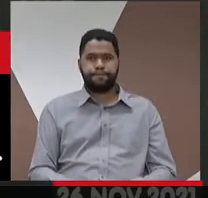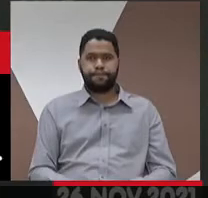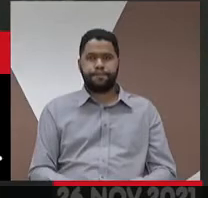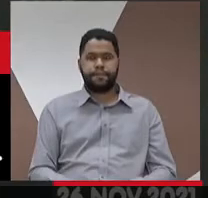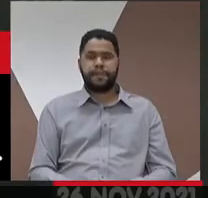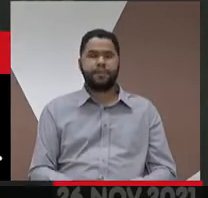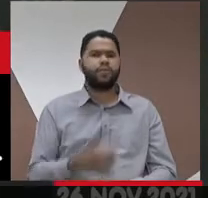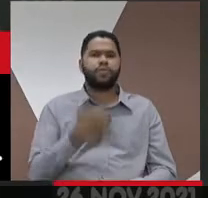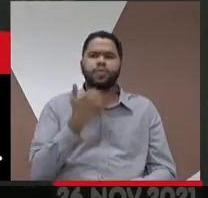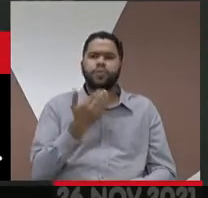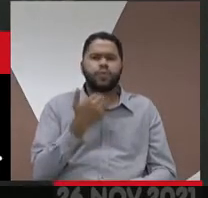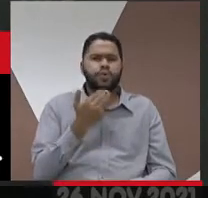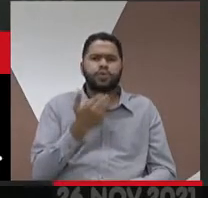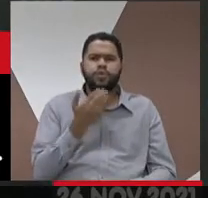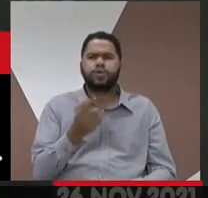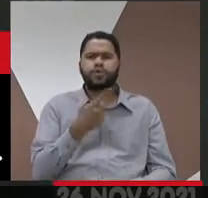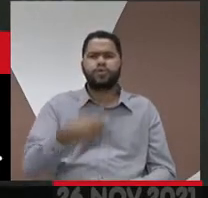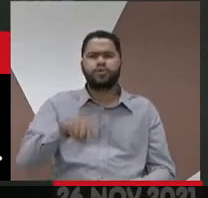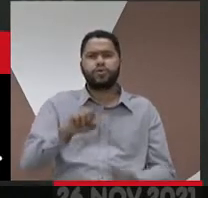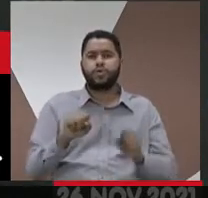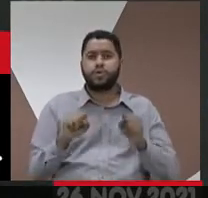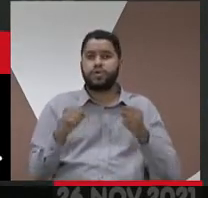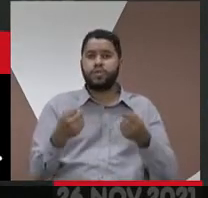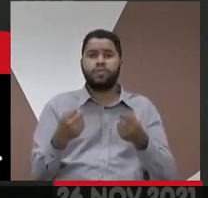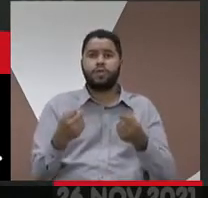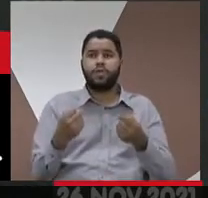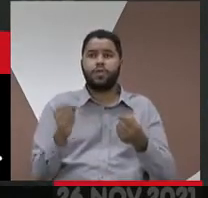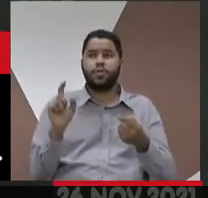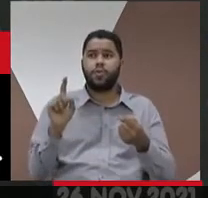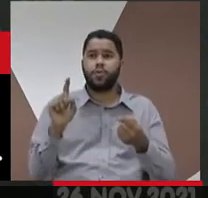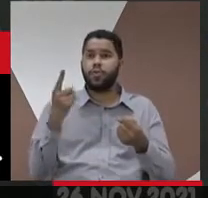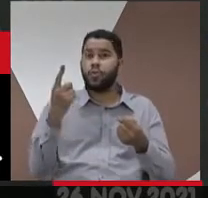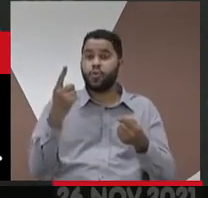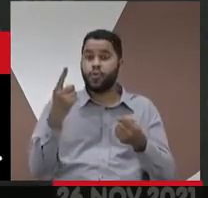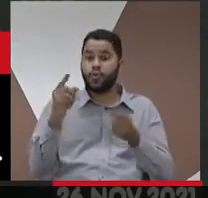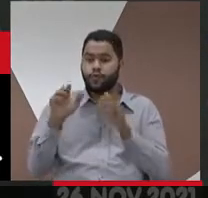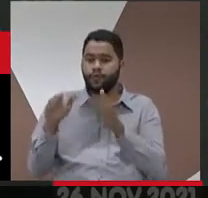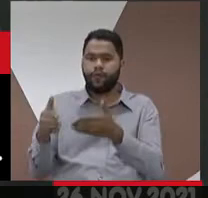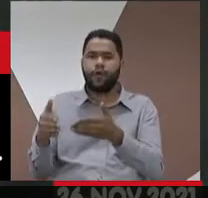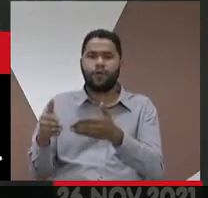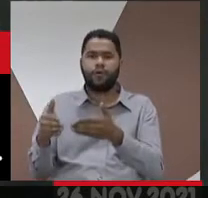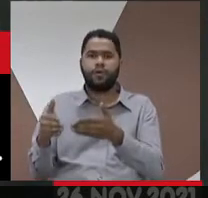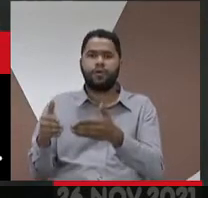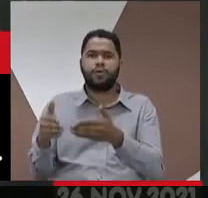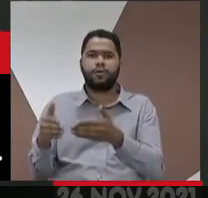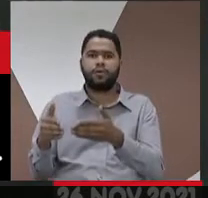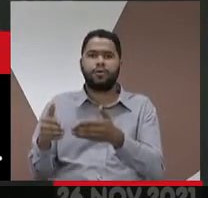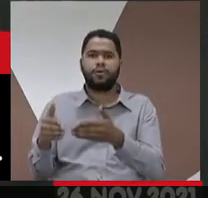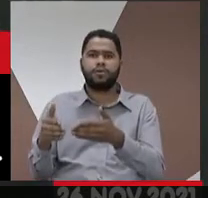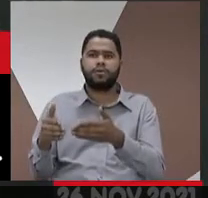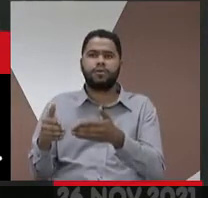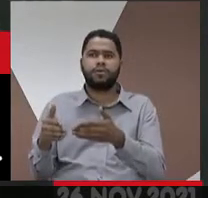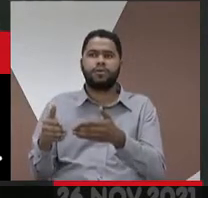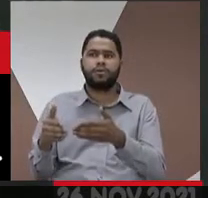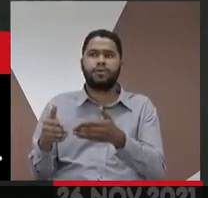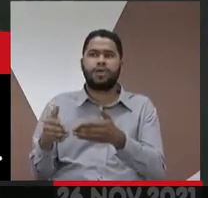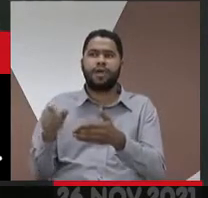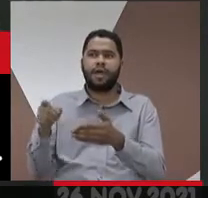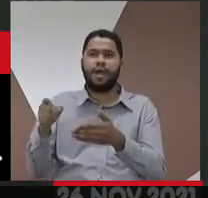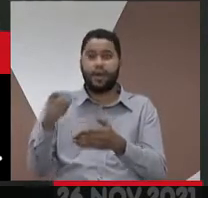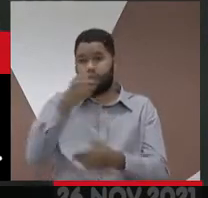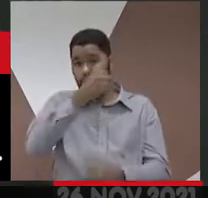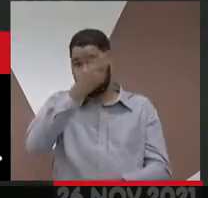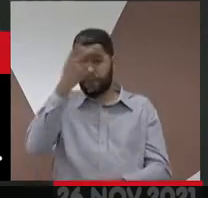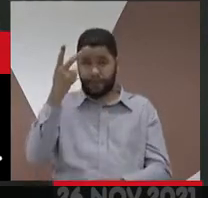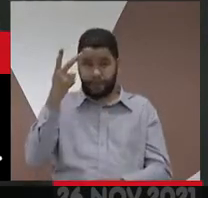não adianta a gente defender apenas o traçado menos pior. O traçado que o prefeito